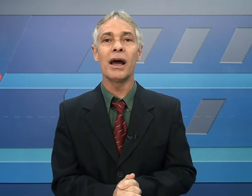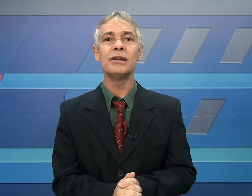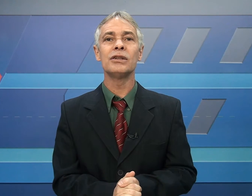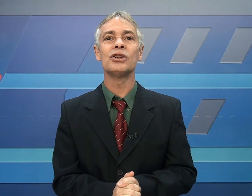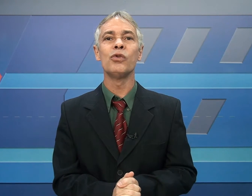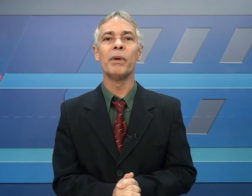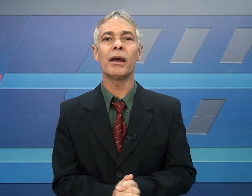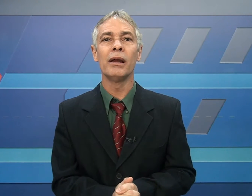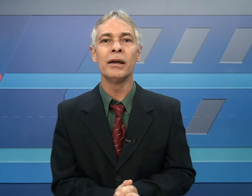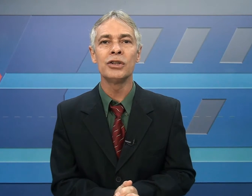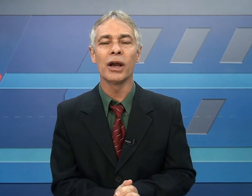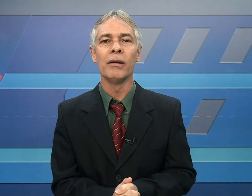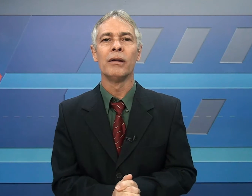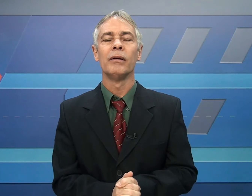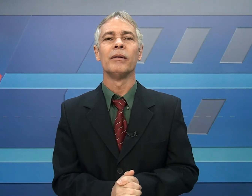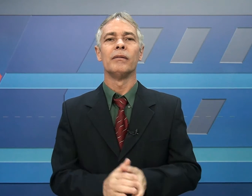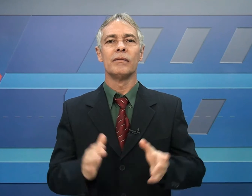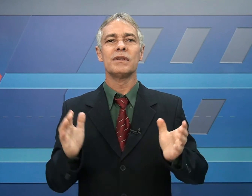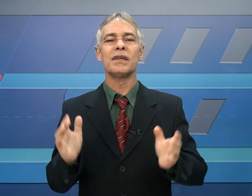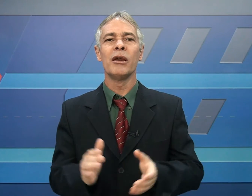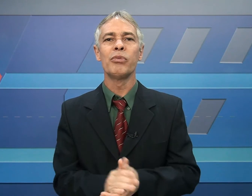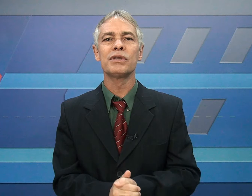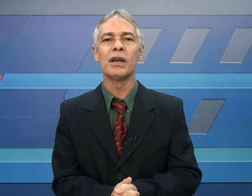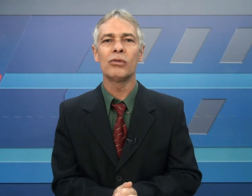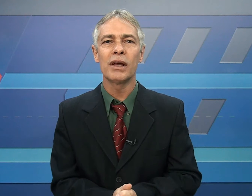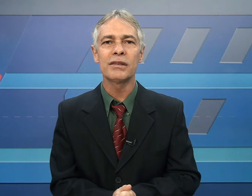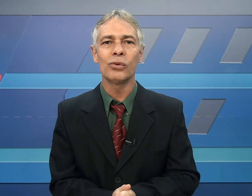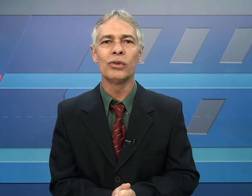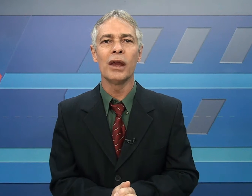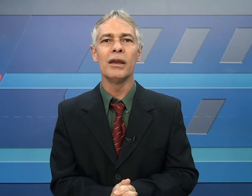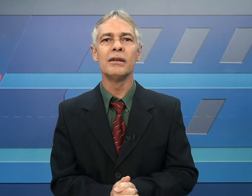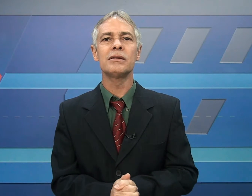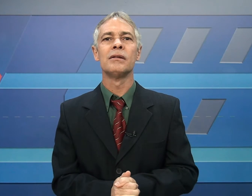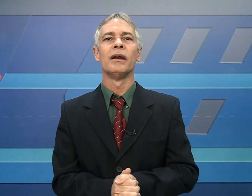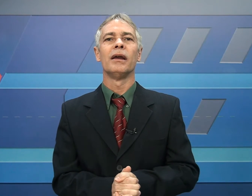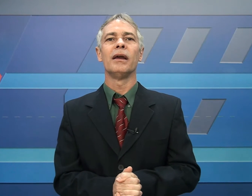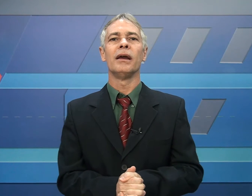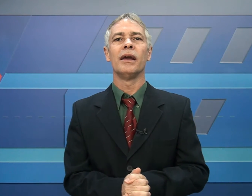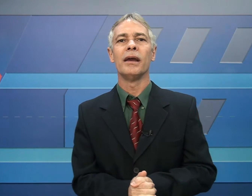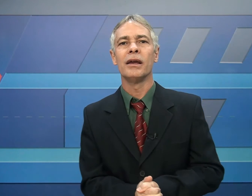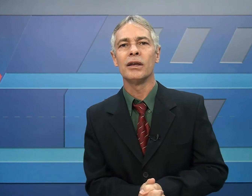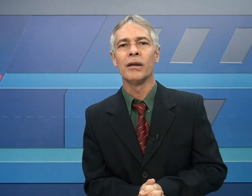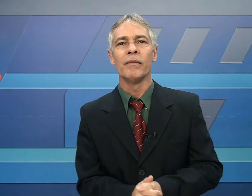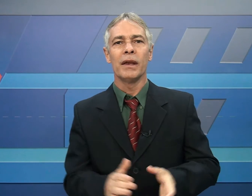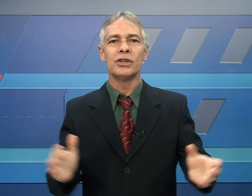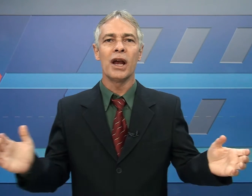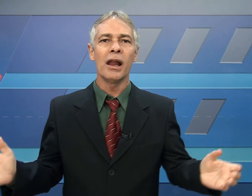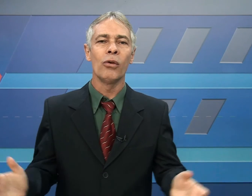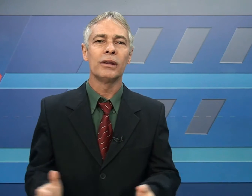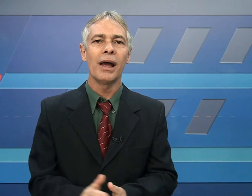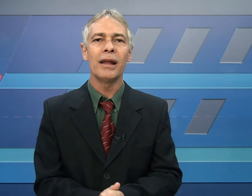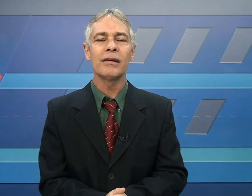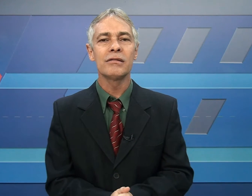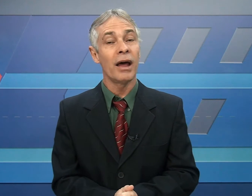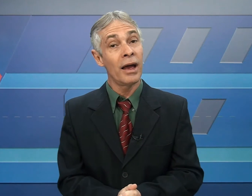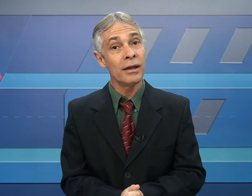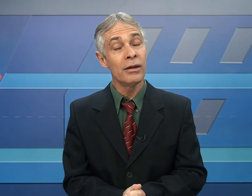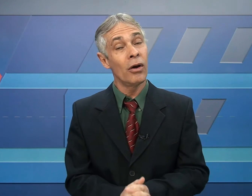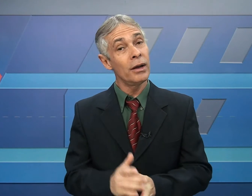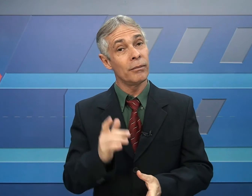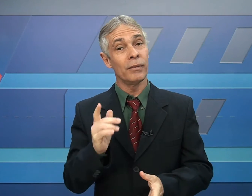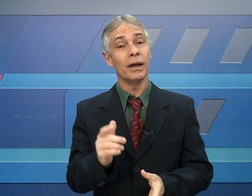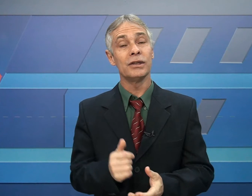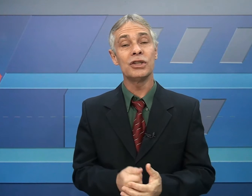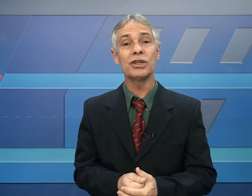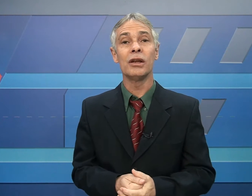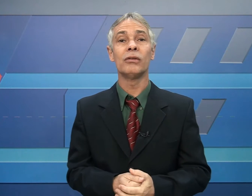na cidade de Uberlândia. 100% das UTIs já lotadas lá. E